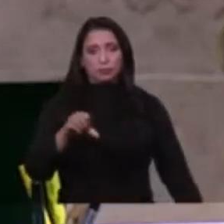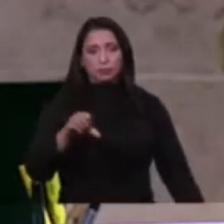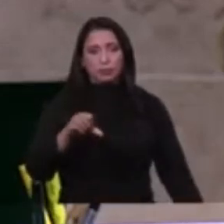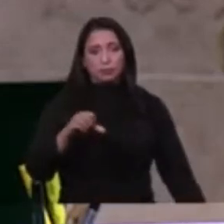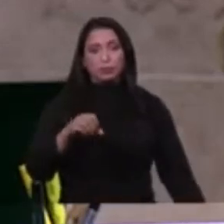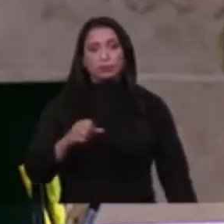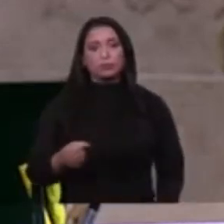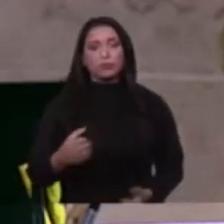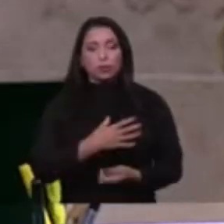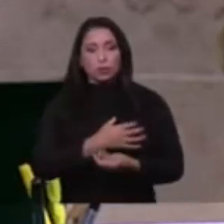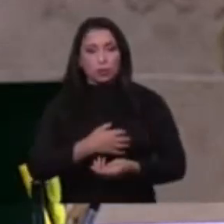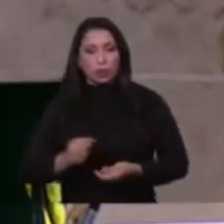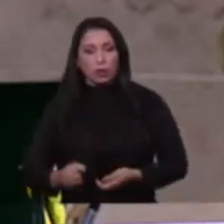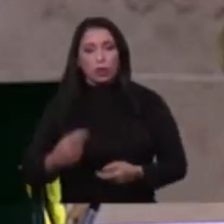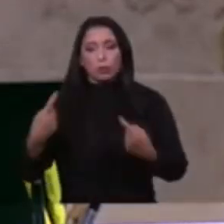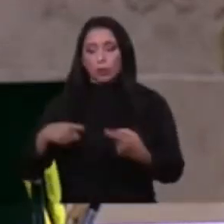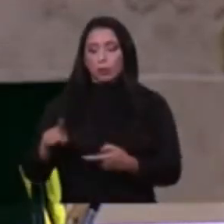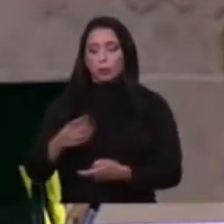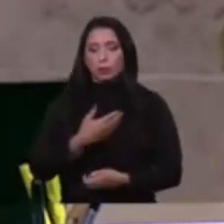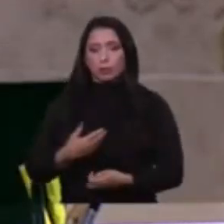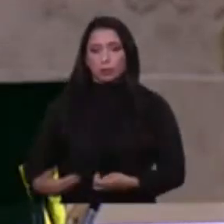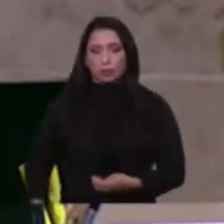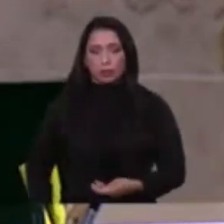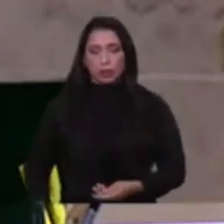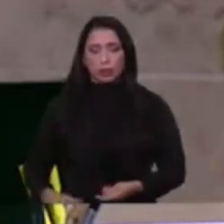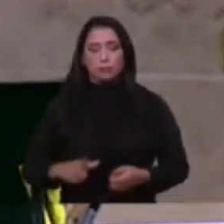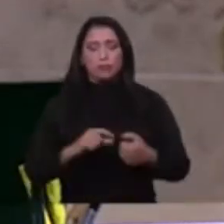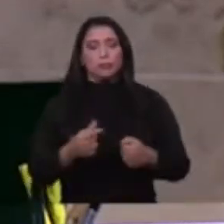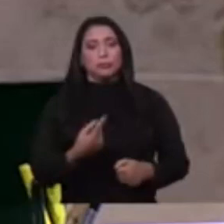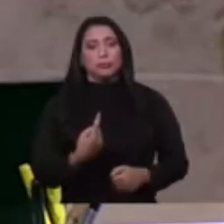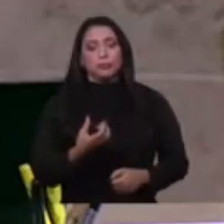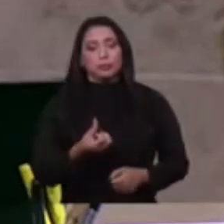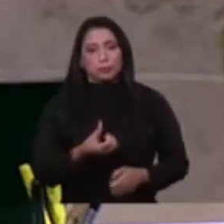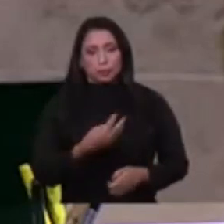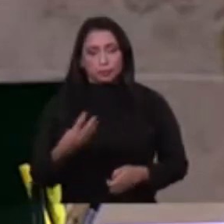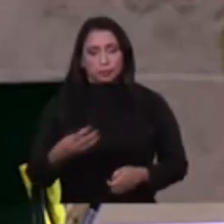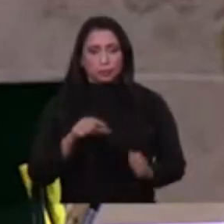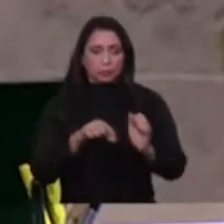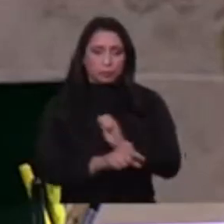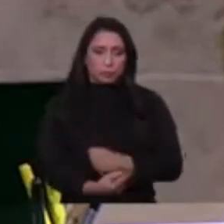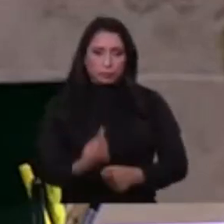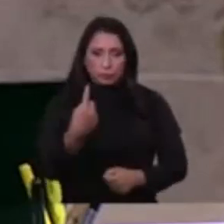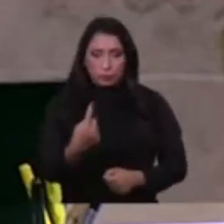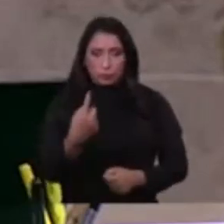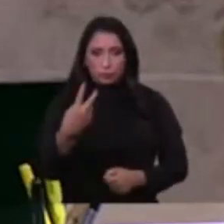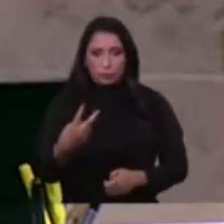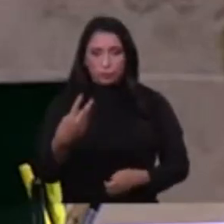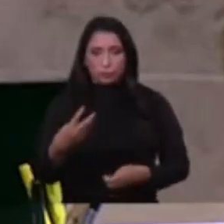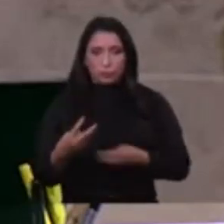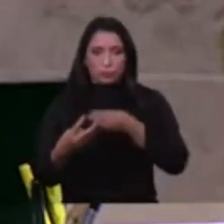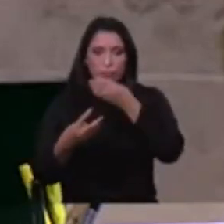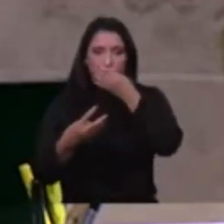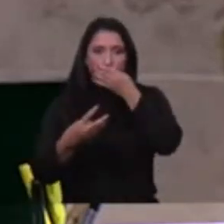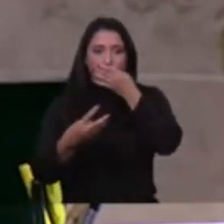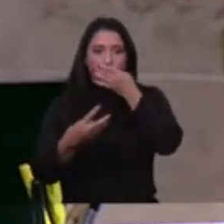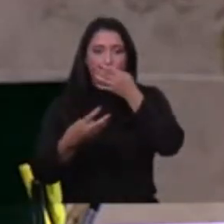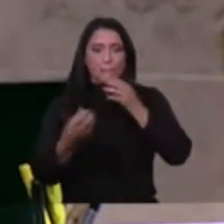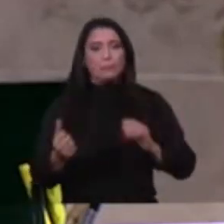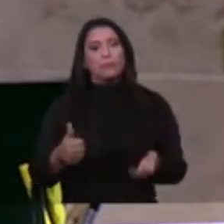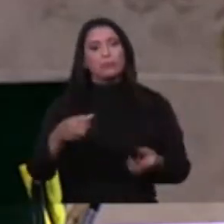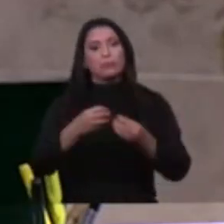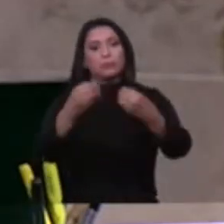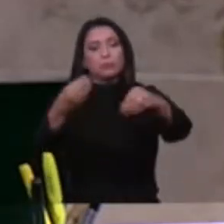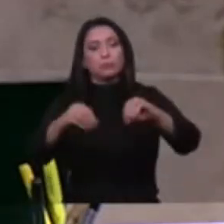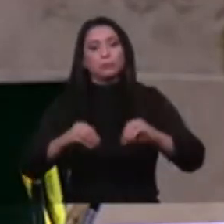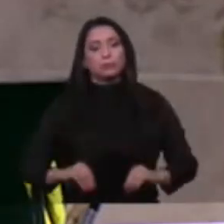de Estado, artigo 163, parágrafo único, 1, 2, 3 e 4, dano